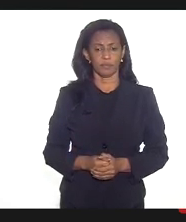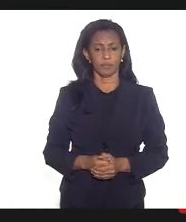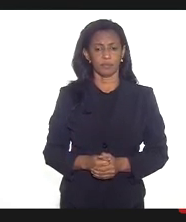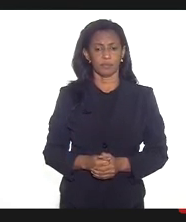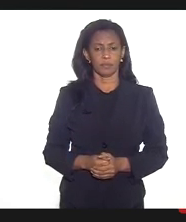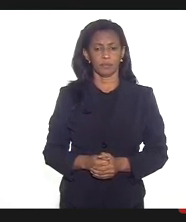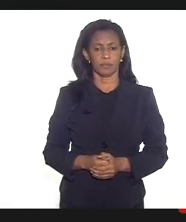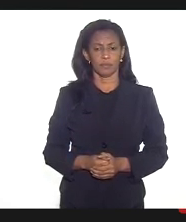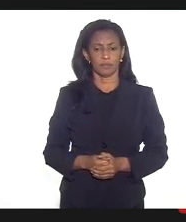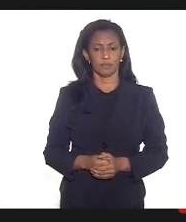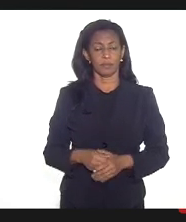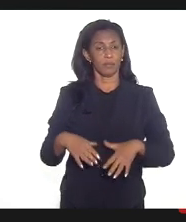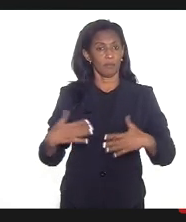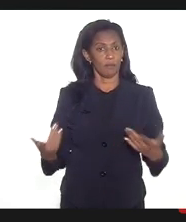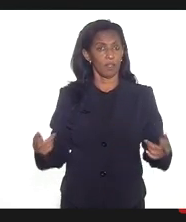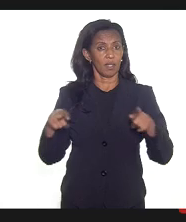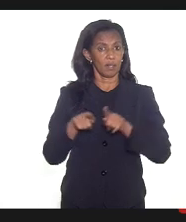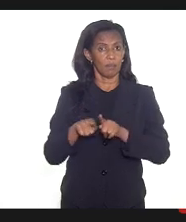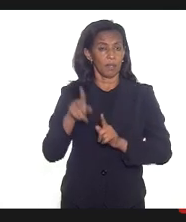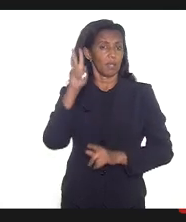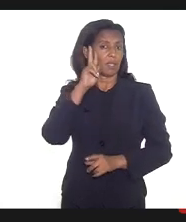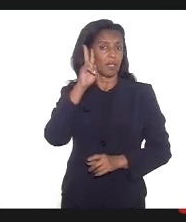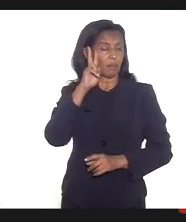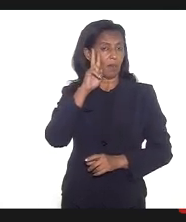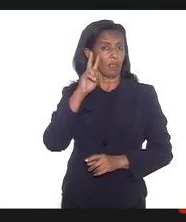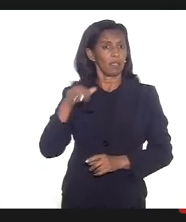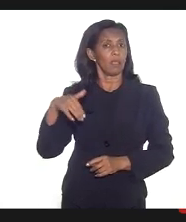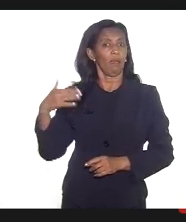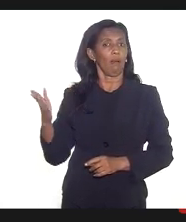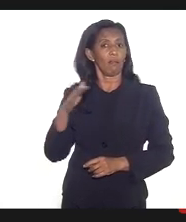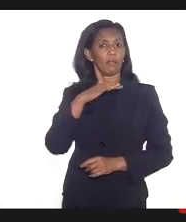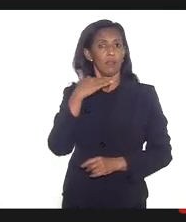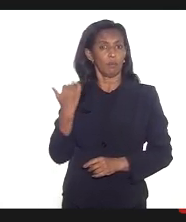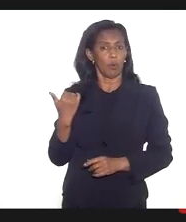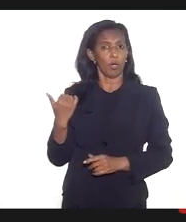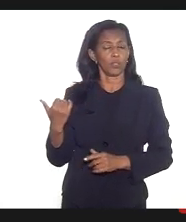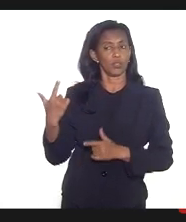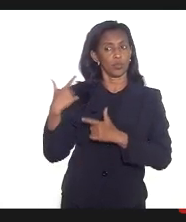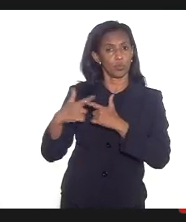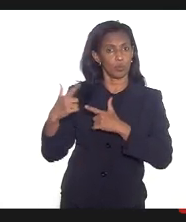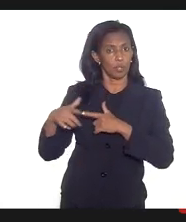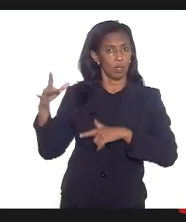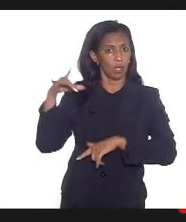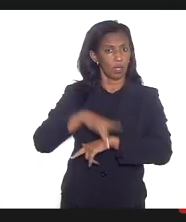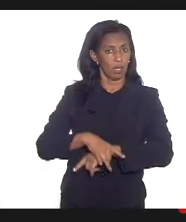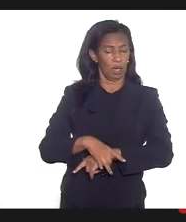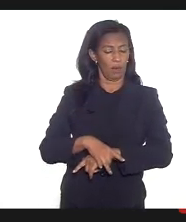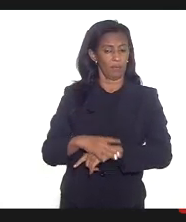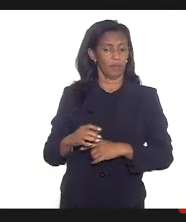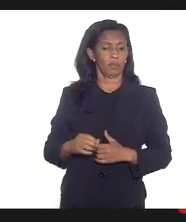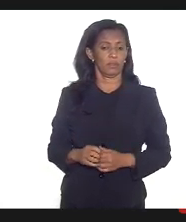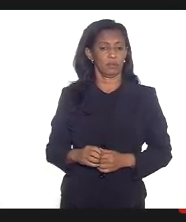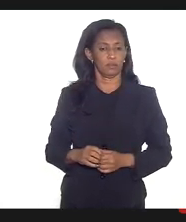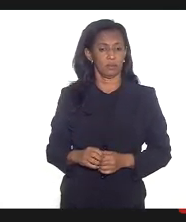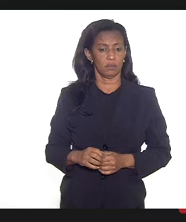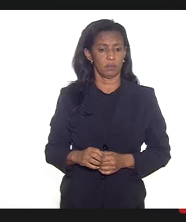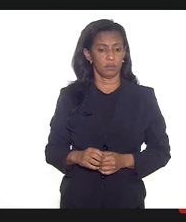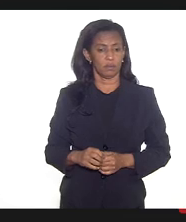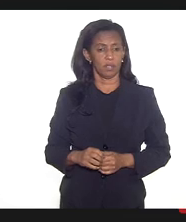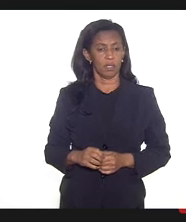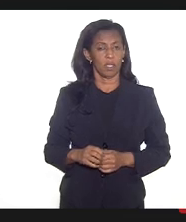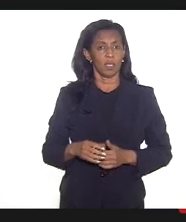o que eu acho que tem que lembrar além da morte os riscos de complicações graves e essa legião de